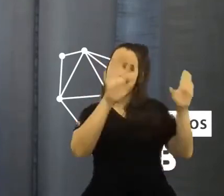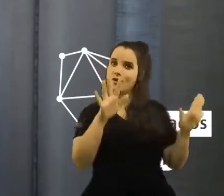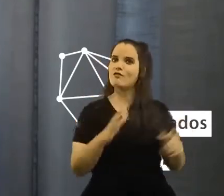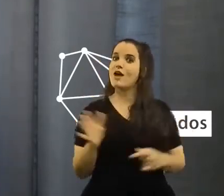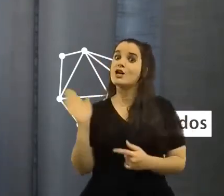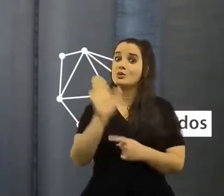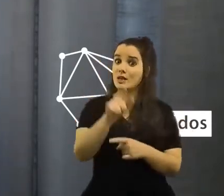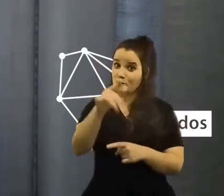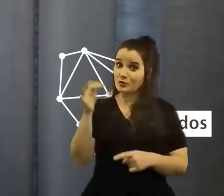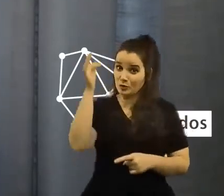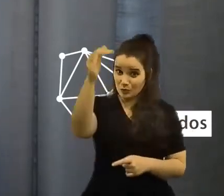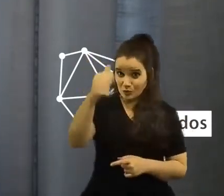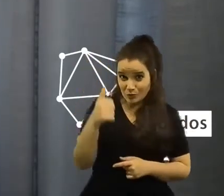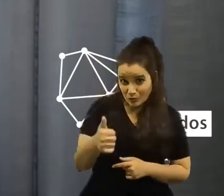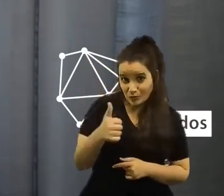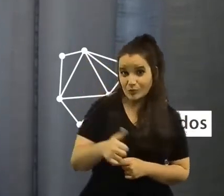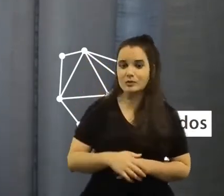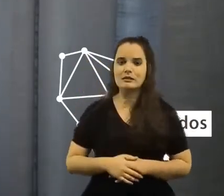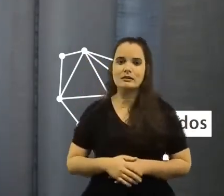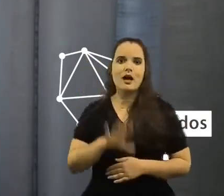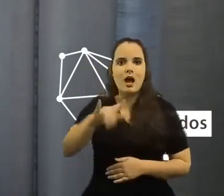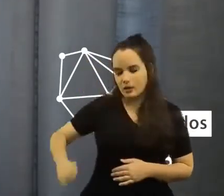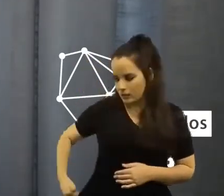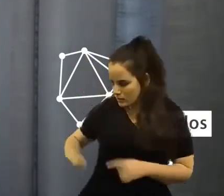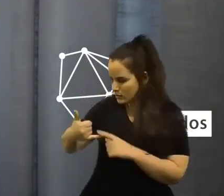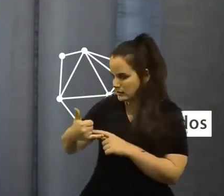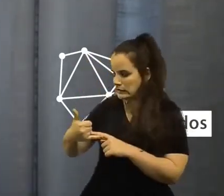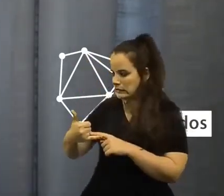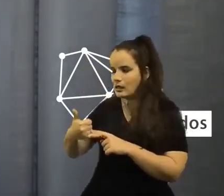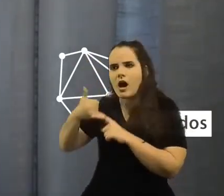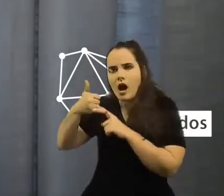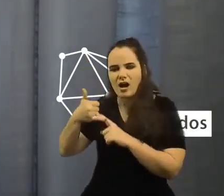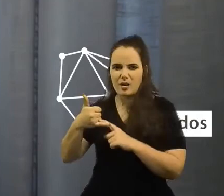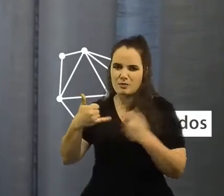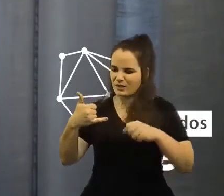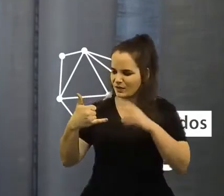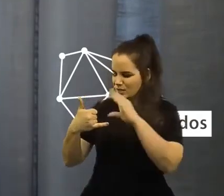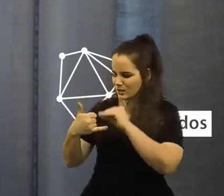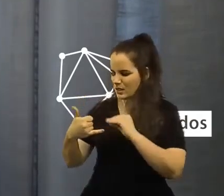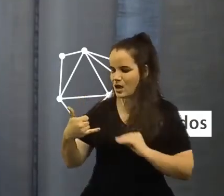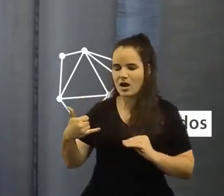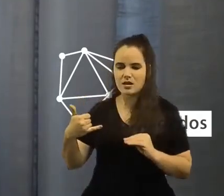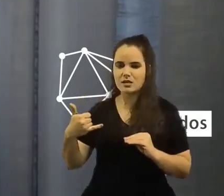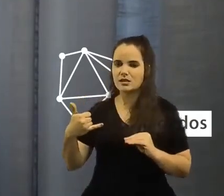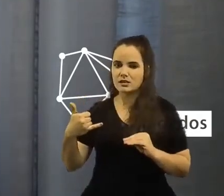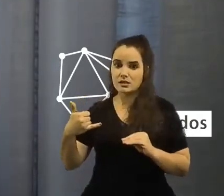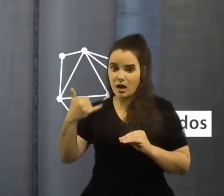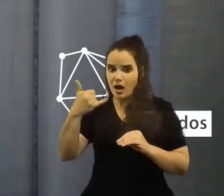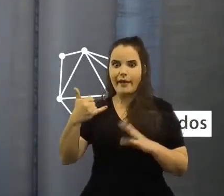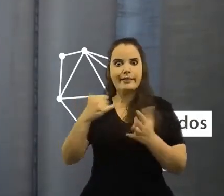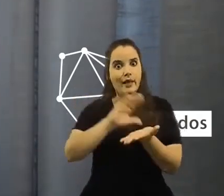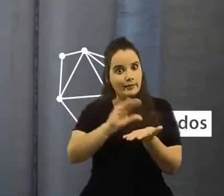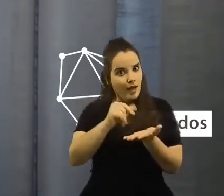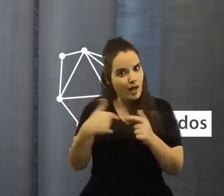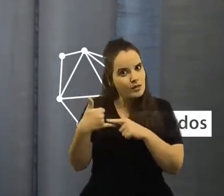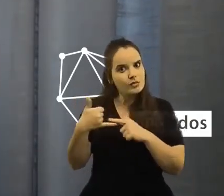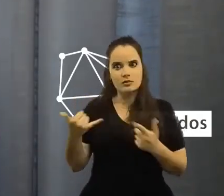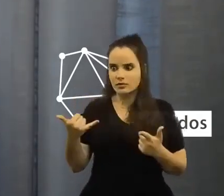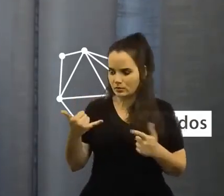profissional. Desculpa, eu devia ter desligado isso aqui. Viu? Dados aqui o tempo todo.